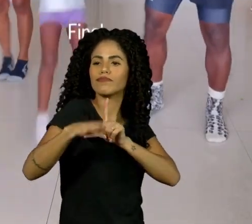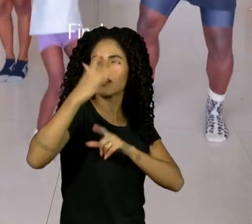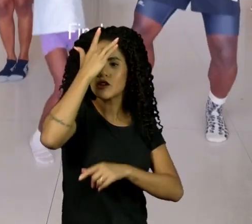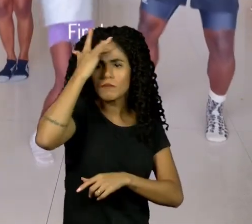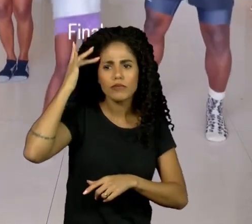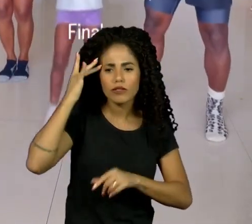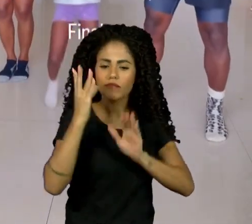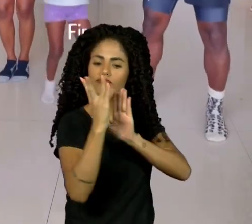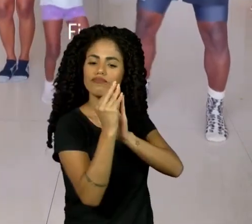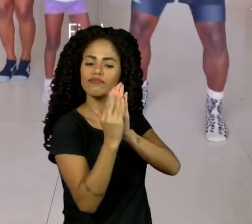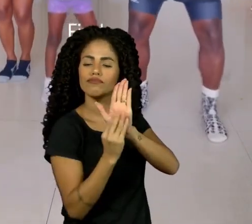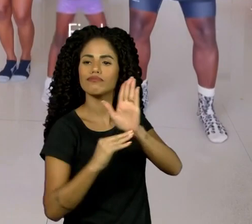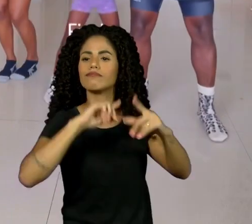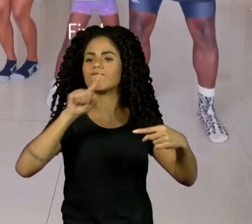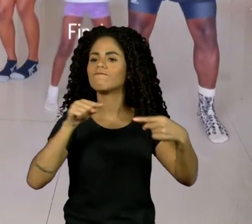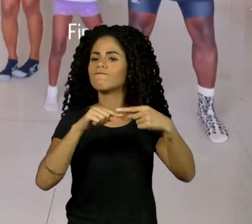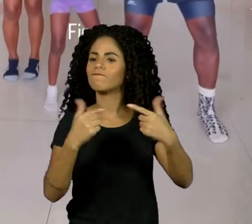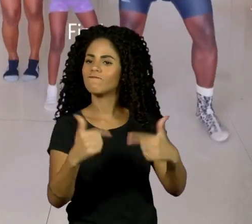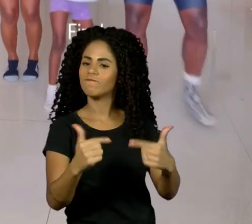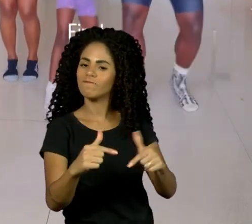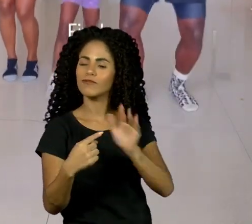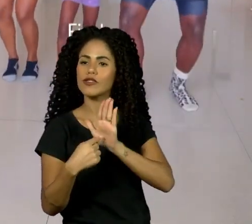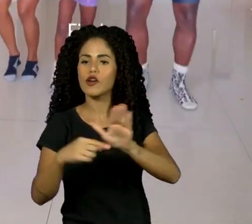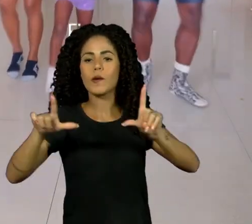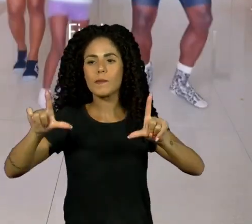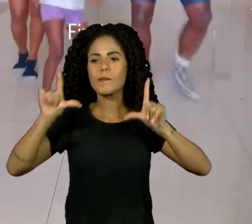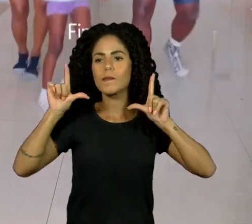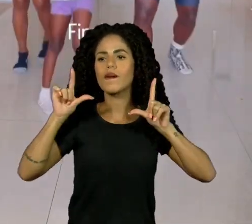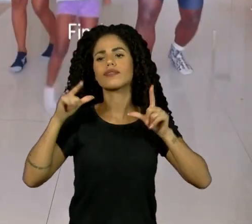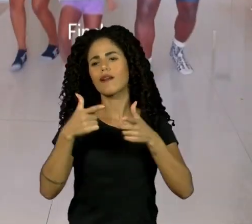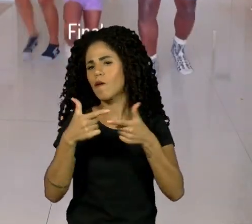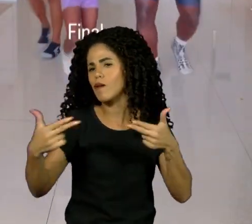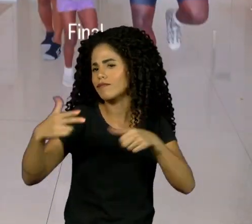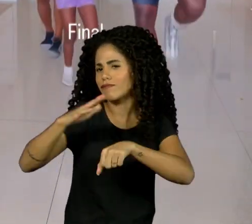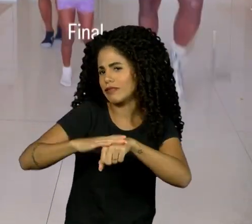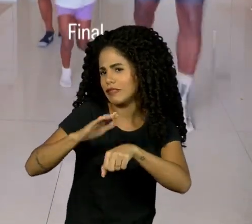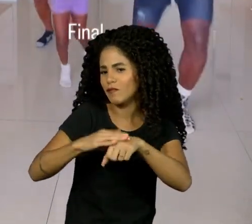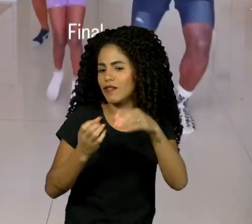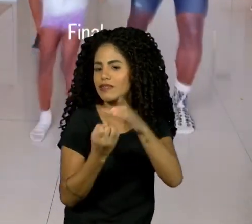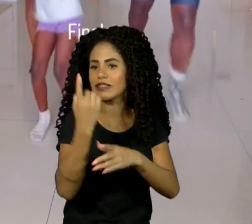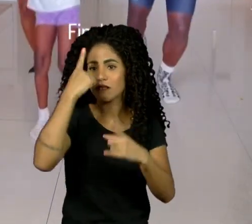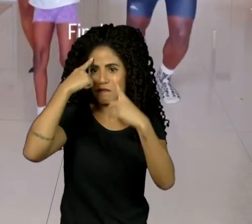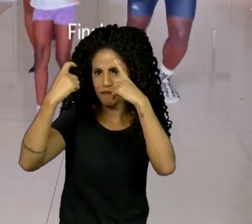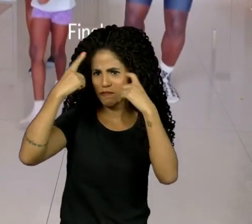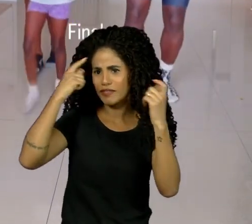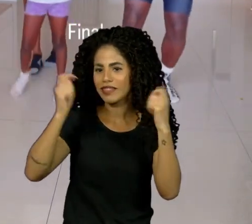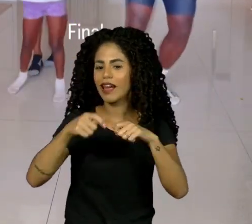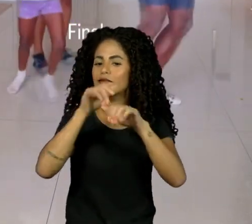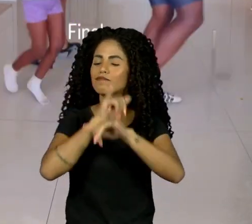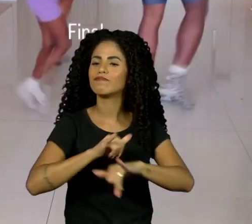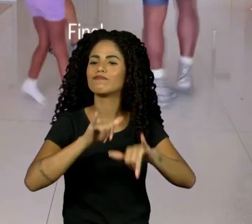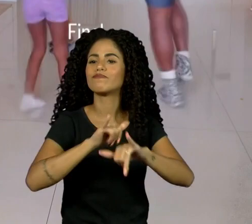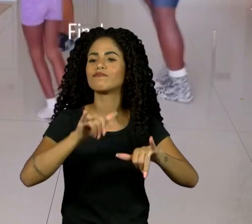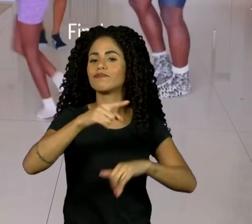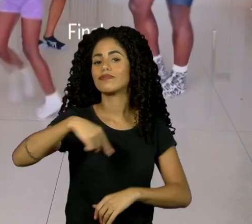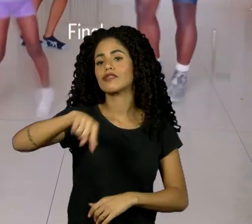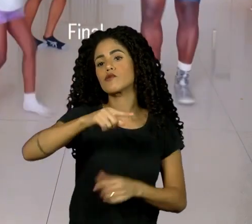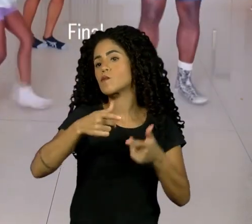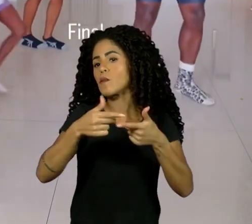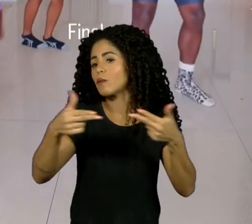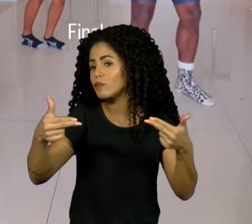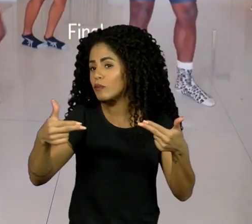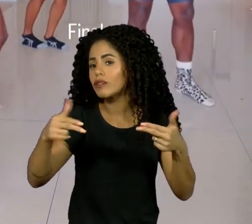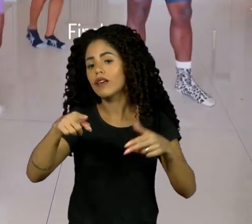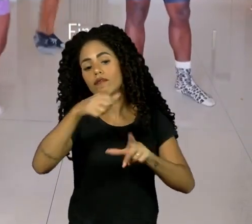tem um propósito sobre algum trabalho. Você está fazendo uma coisa além do seu próprio umbigo. Você quer beneficiar alguma coisa